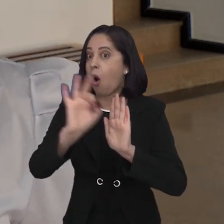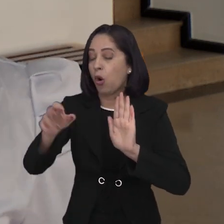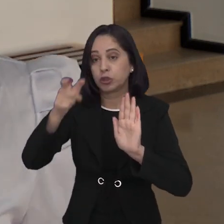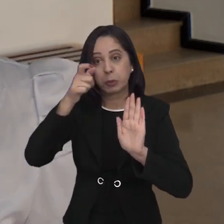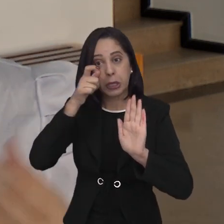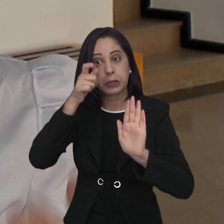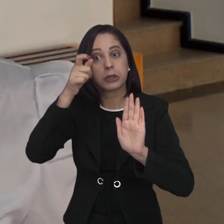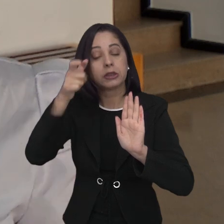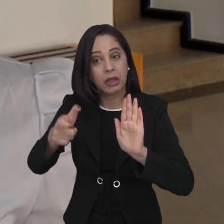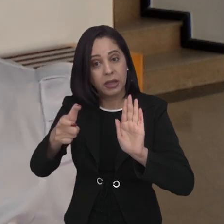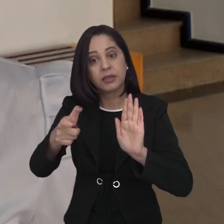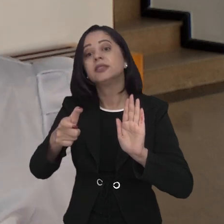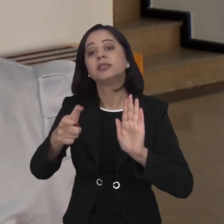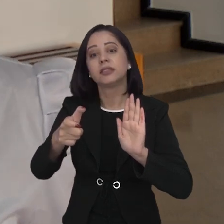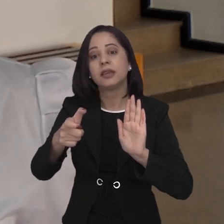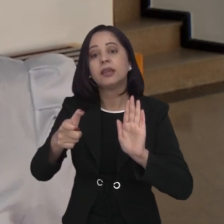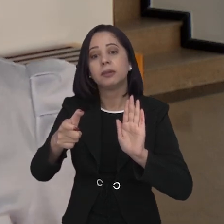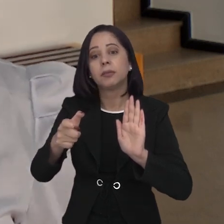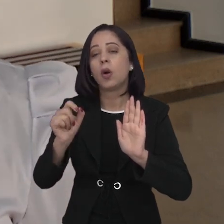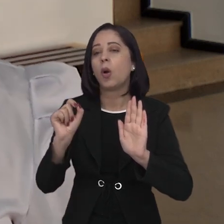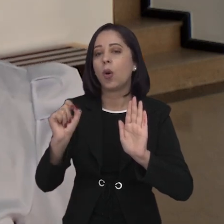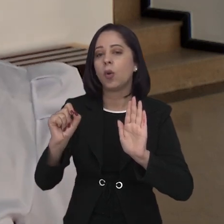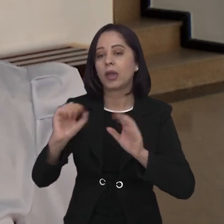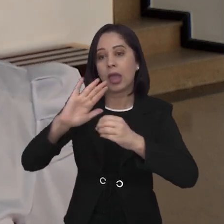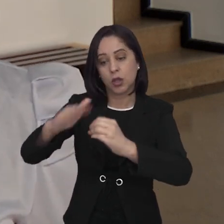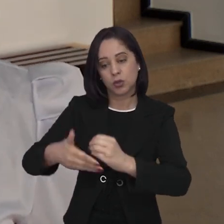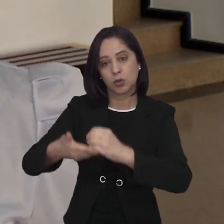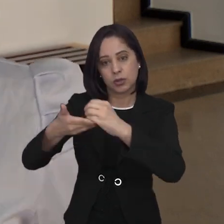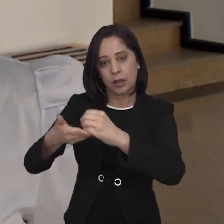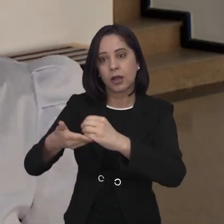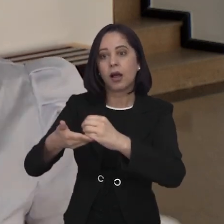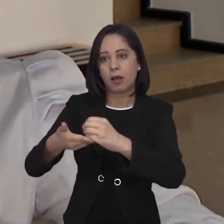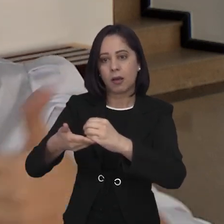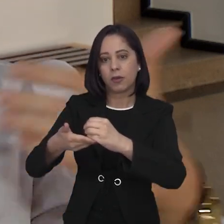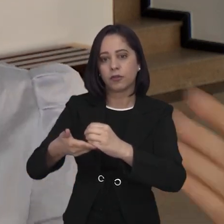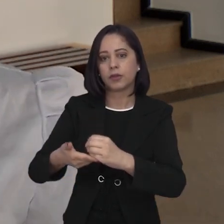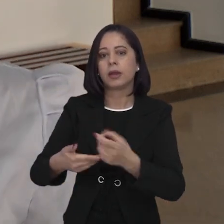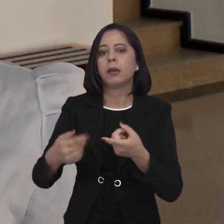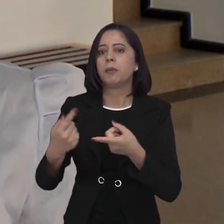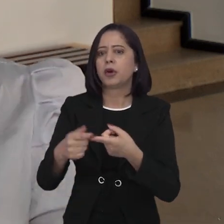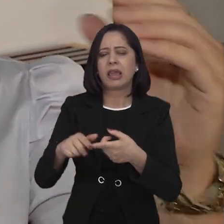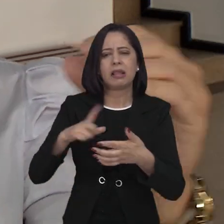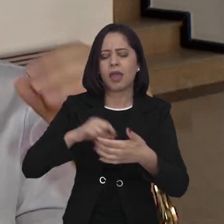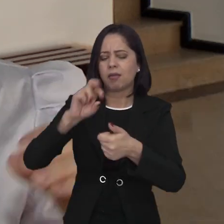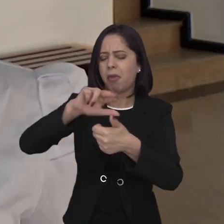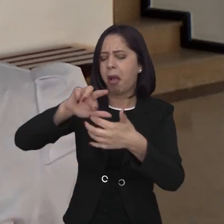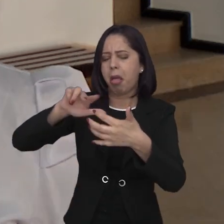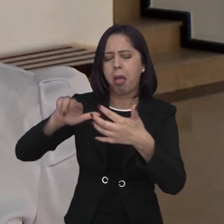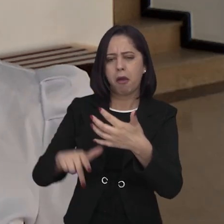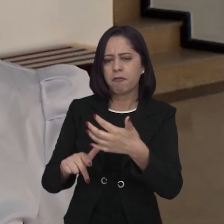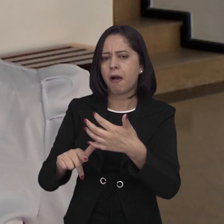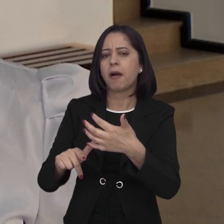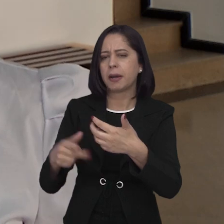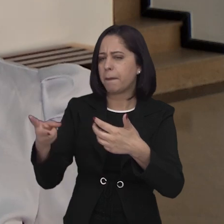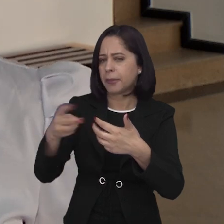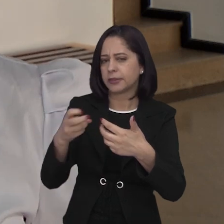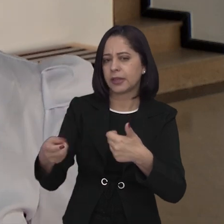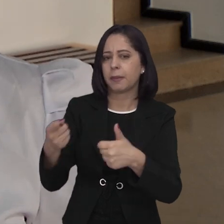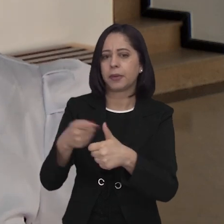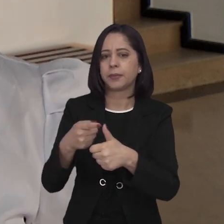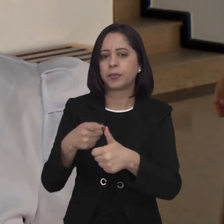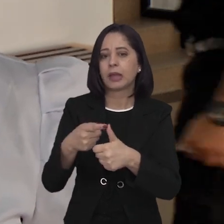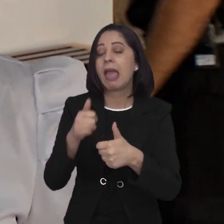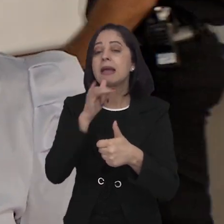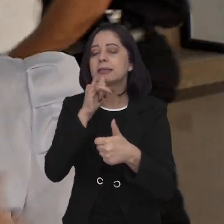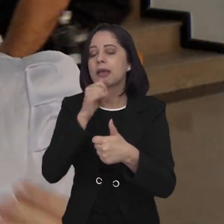muito interessante, a observância do princípio ao desenvolvimento sustentável, que a gente pode desdobrar ele em vários aspectos que a gente vê